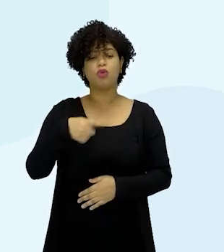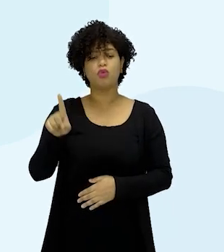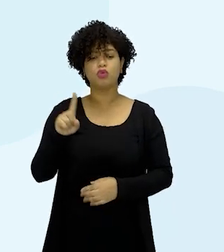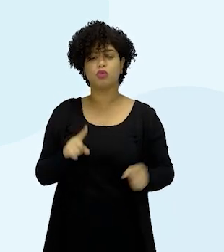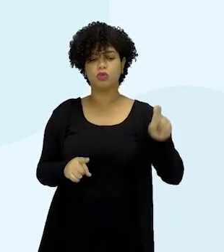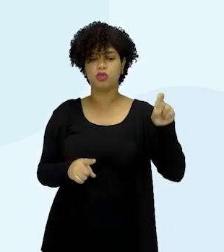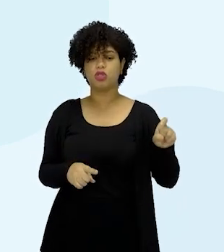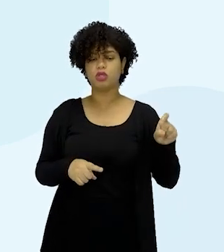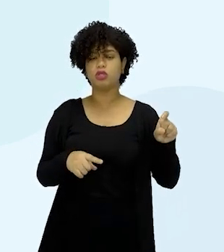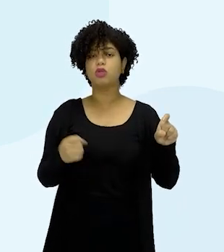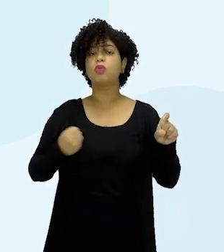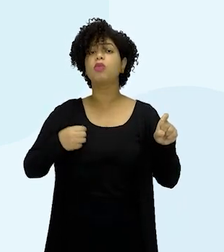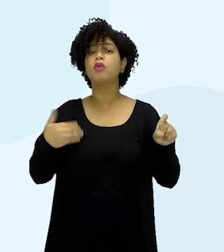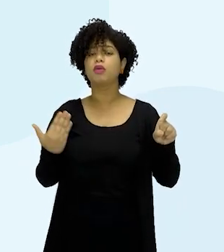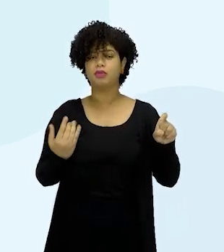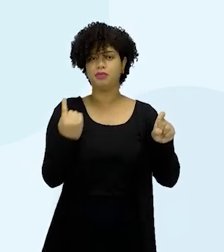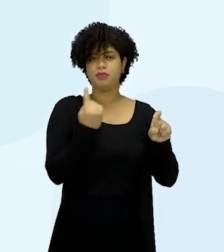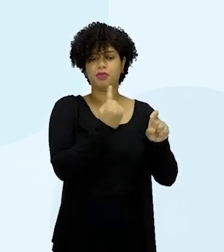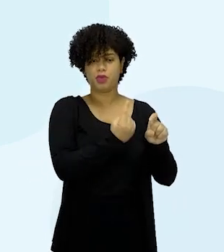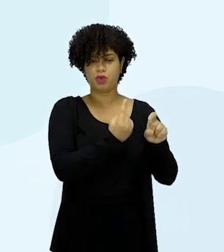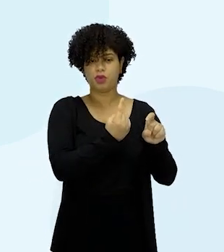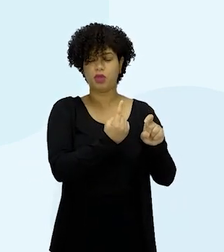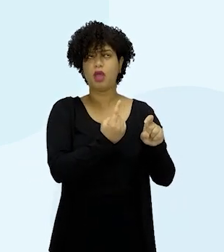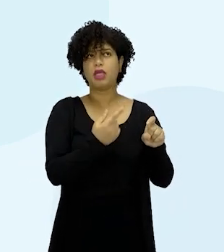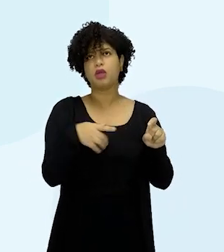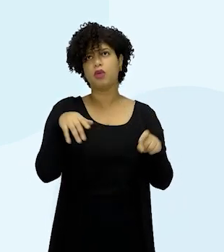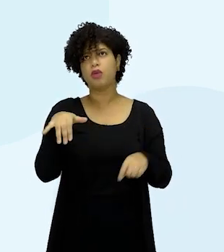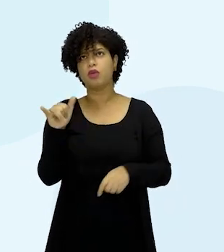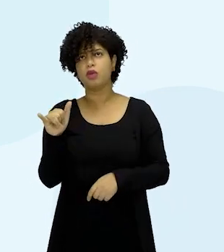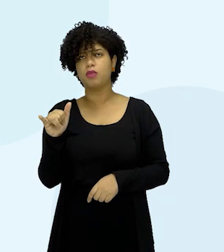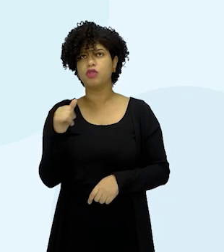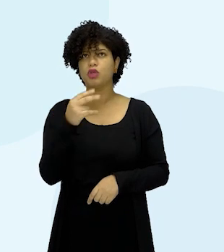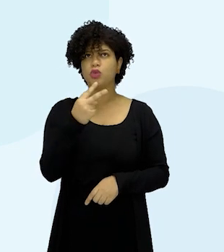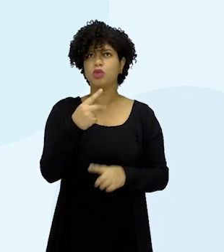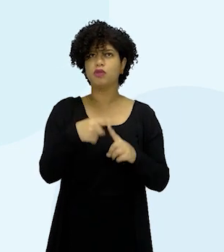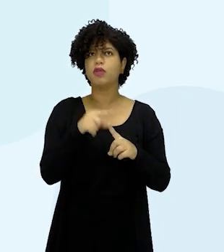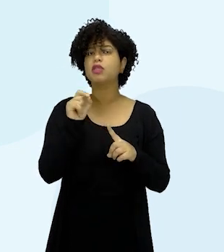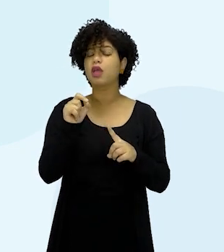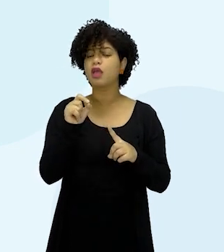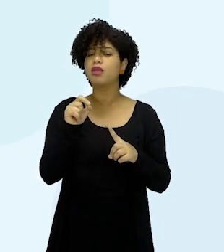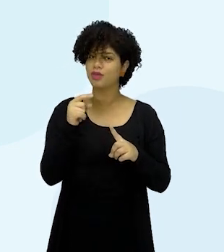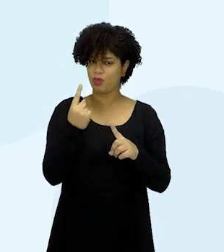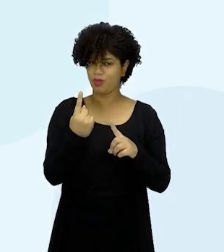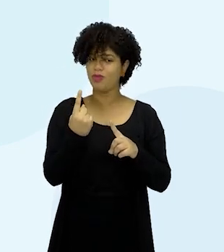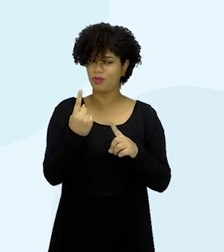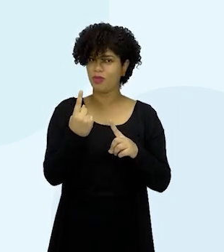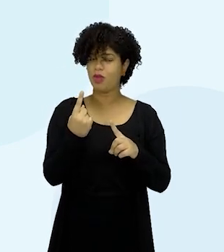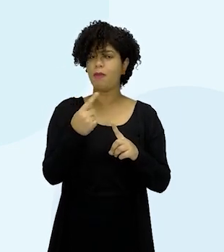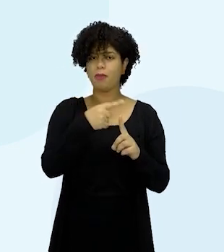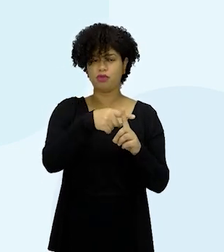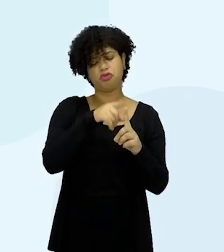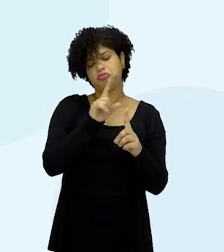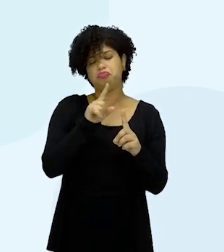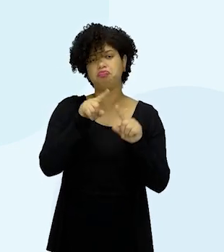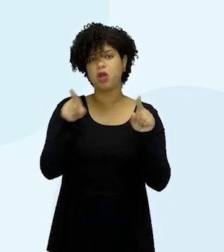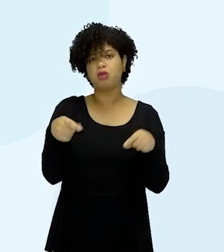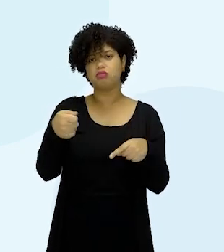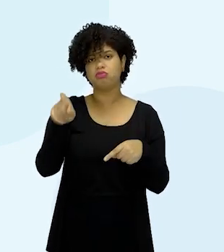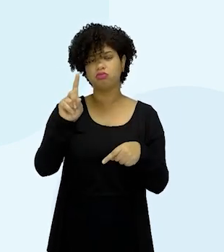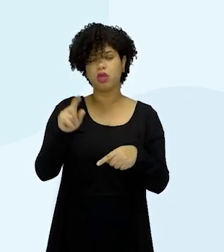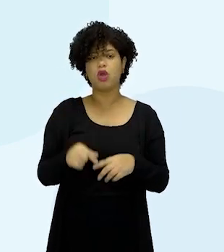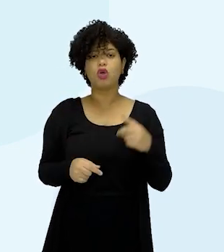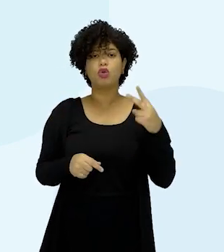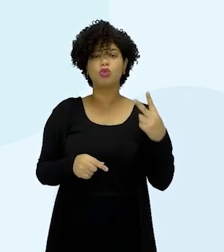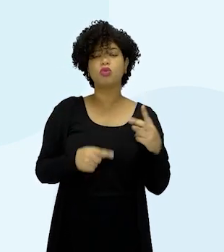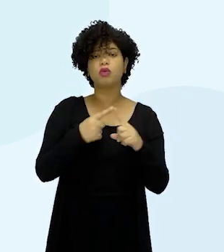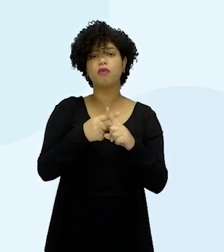valendo 1. Ah, então o y é 2 vezes o valor do x. 2 vezes 1. Como é positivo, nem precisa do parênteses. 2